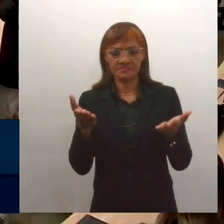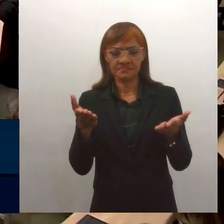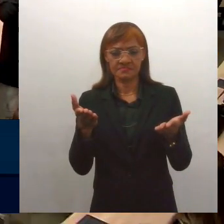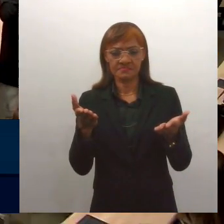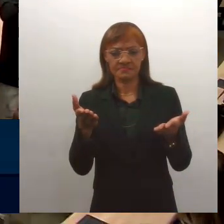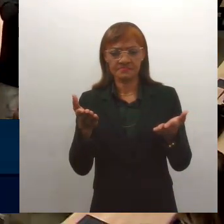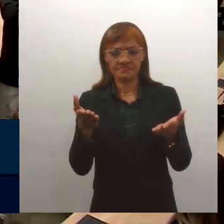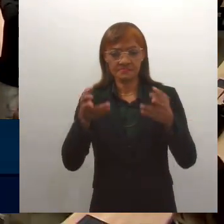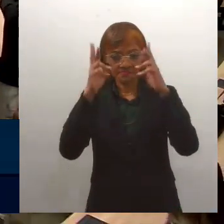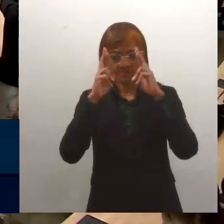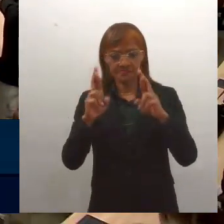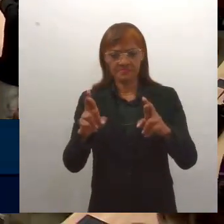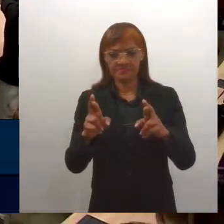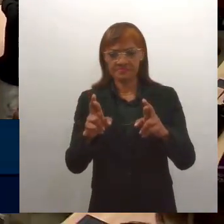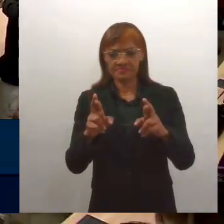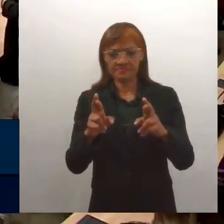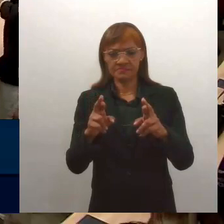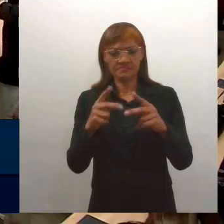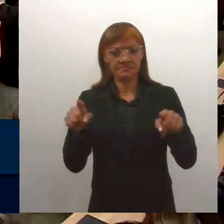atrapalhou, foi tudo aqui.